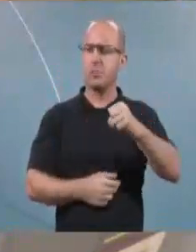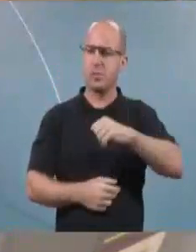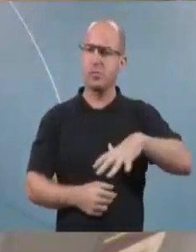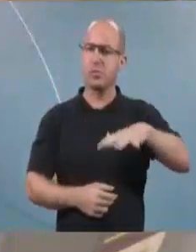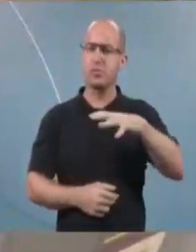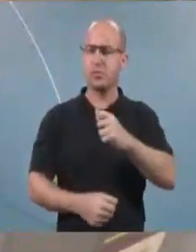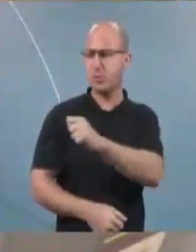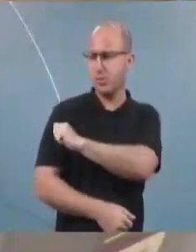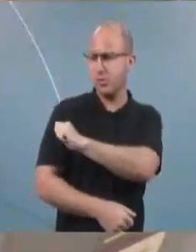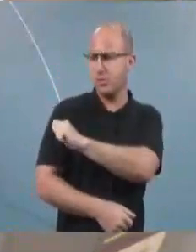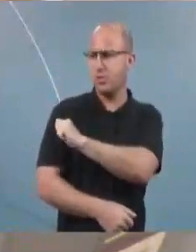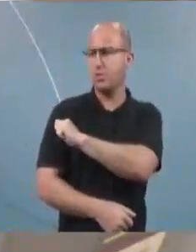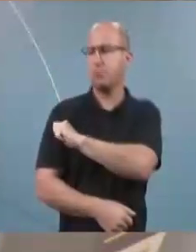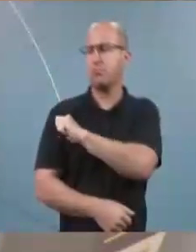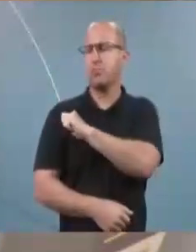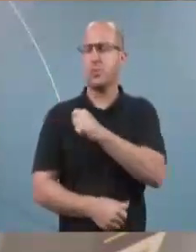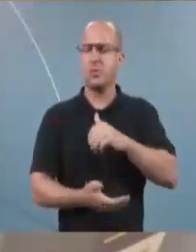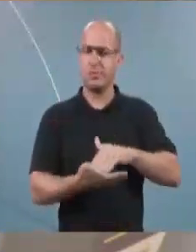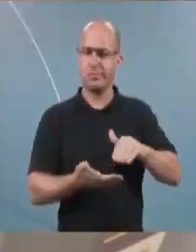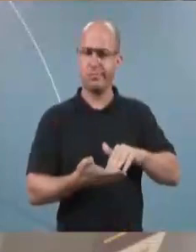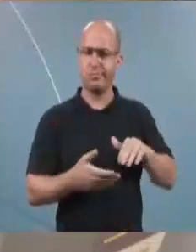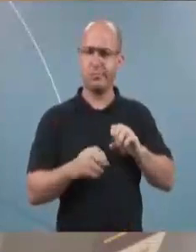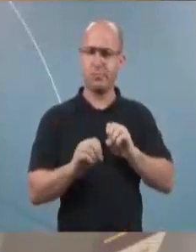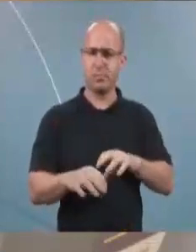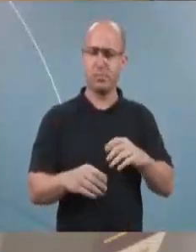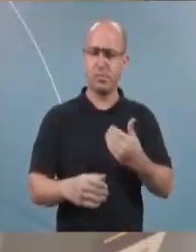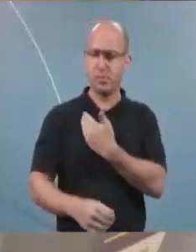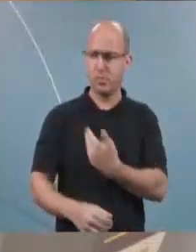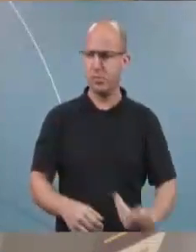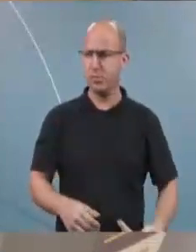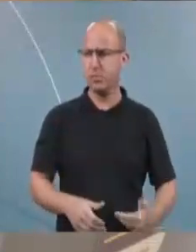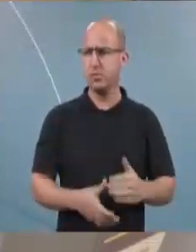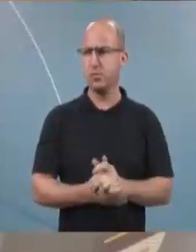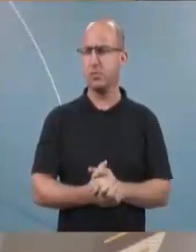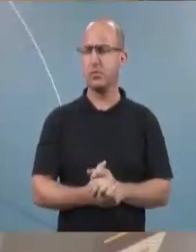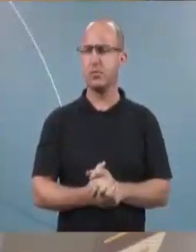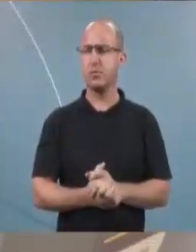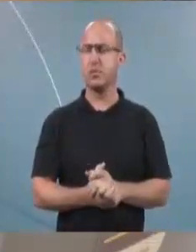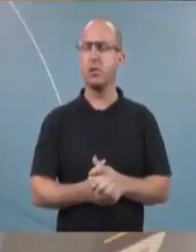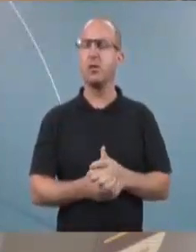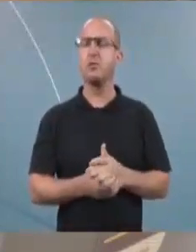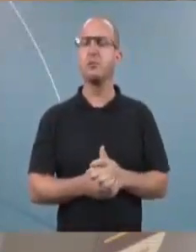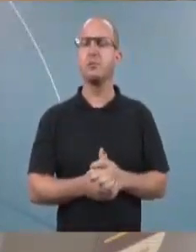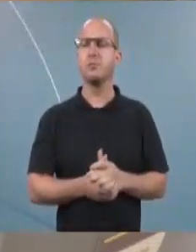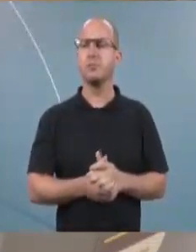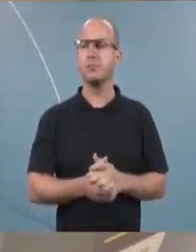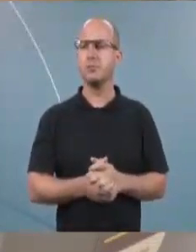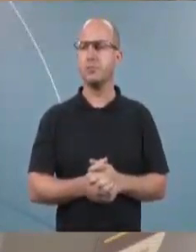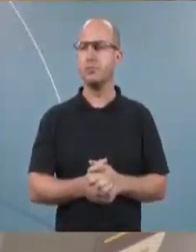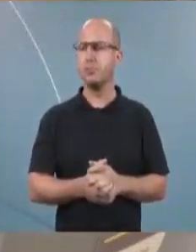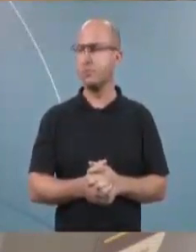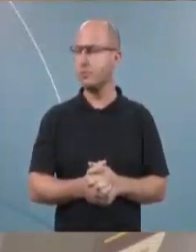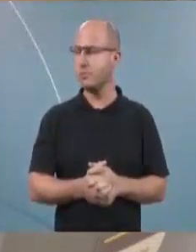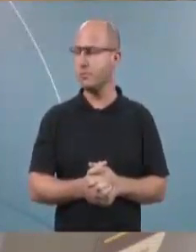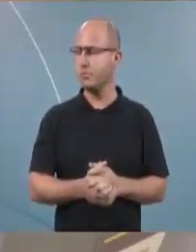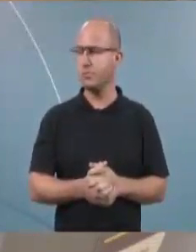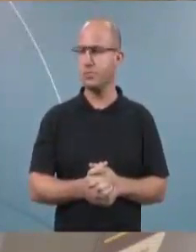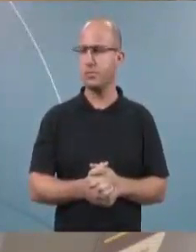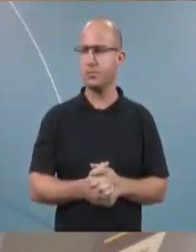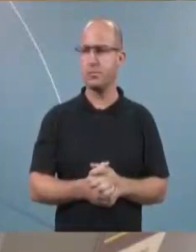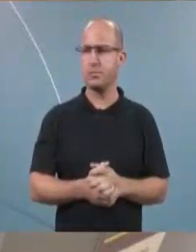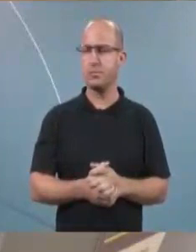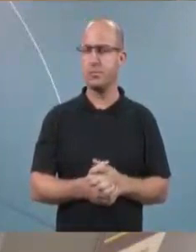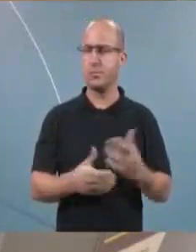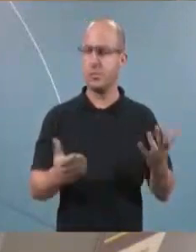alunos como a secretária de educação está Governador está agora veja aí eu